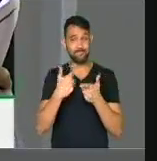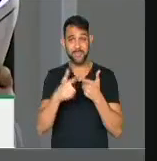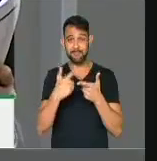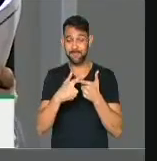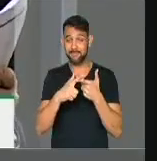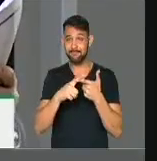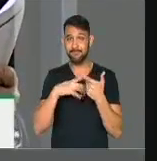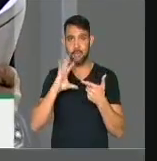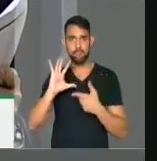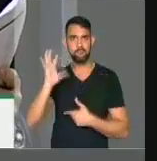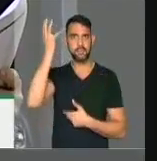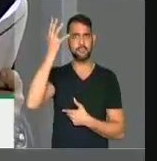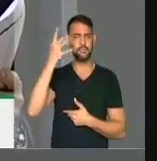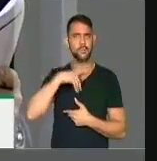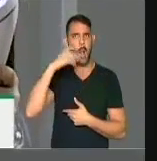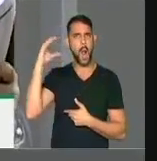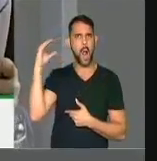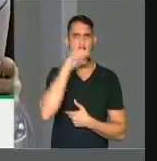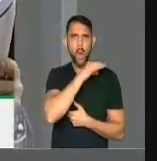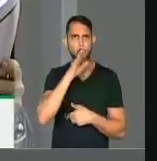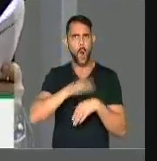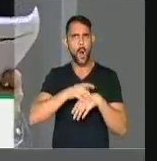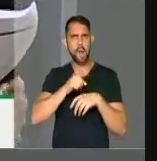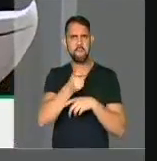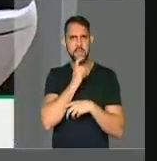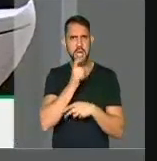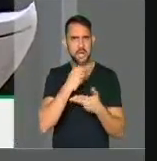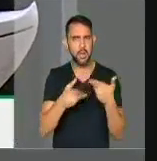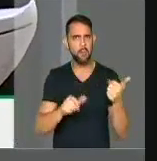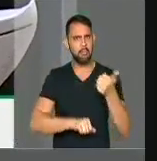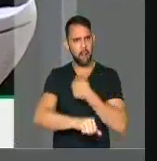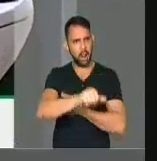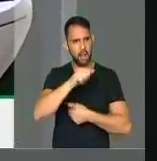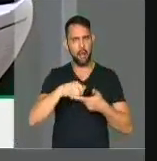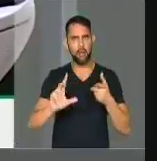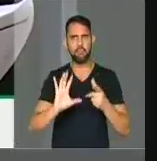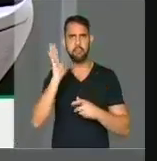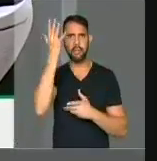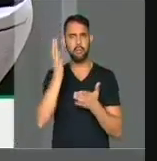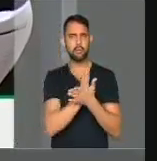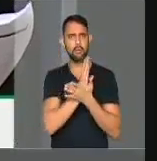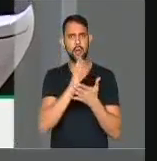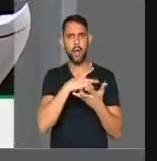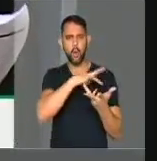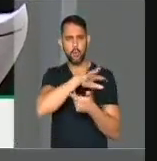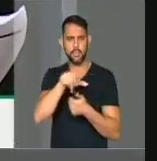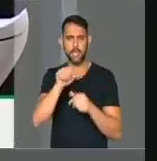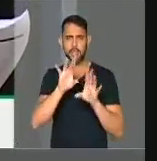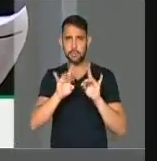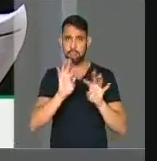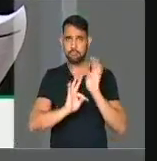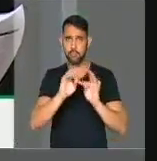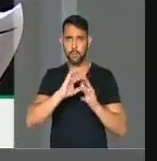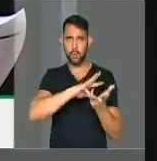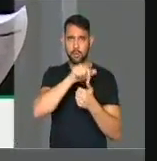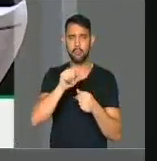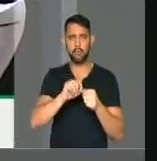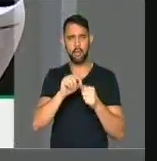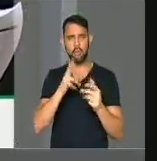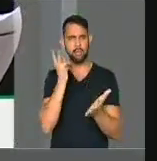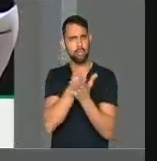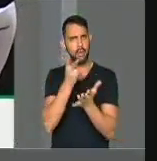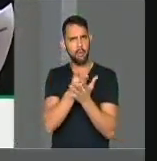extremas vulnerabilidades climáticas. A comunidade científica de todo o mundo é unânime em afirmar que,